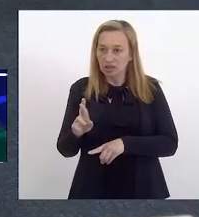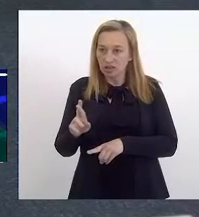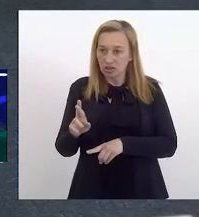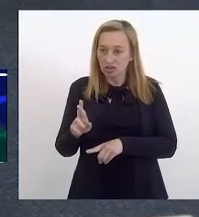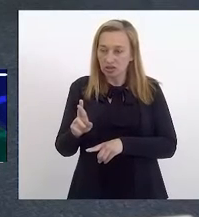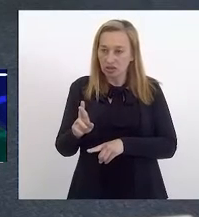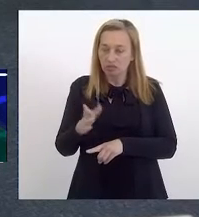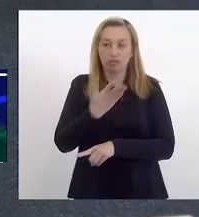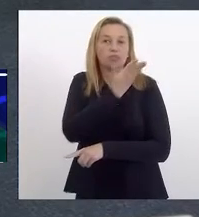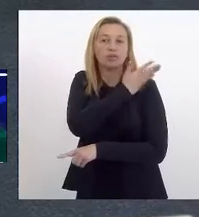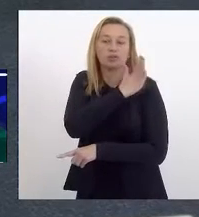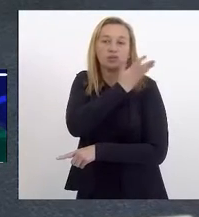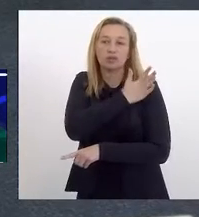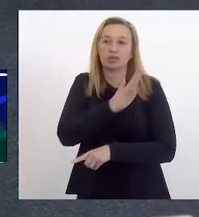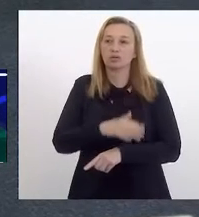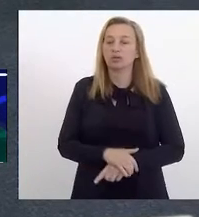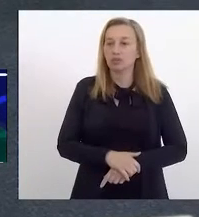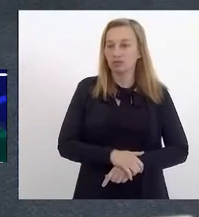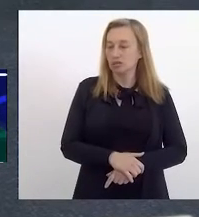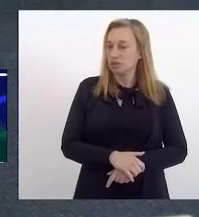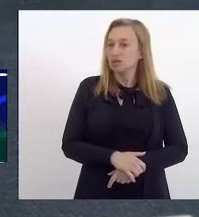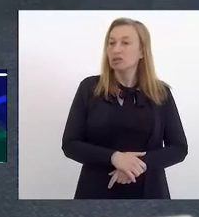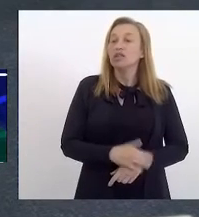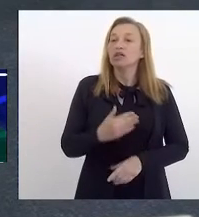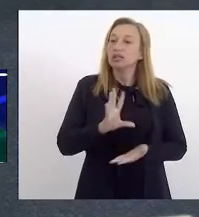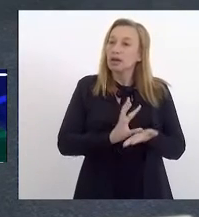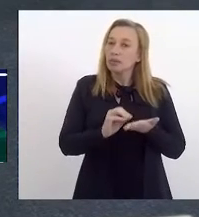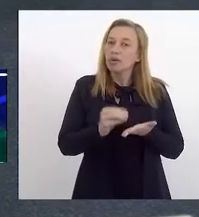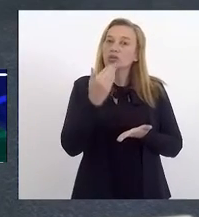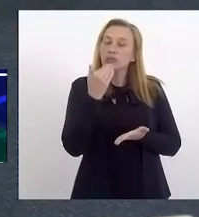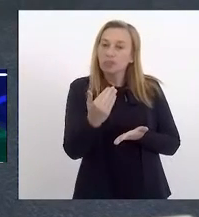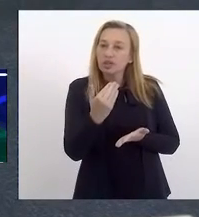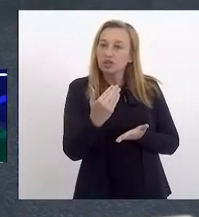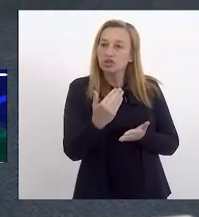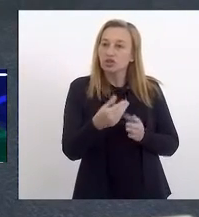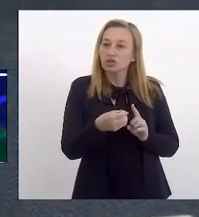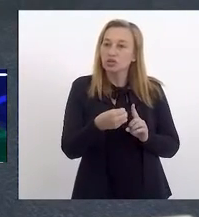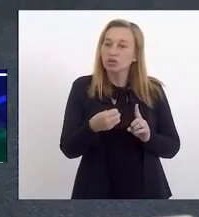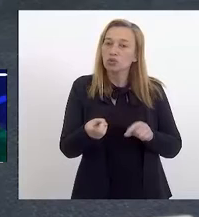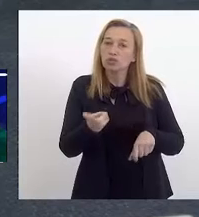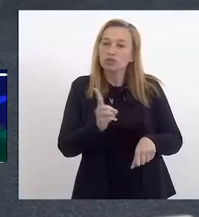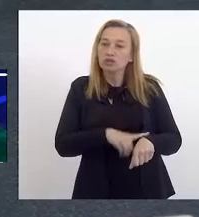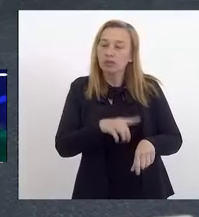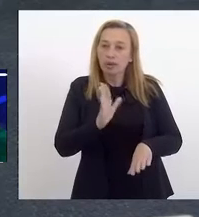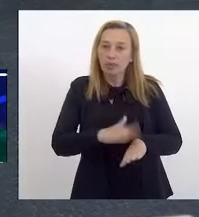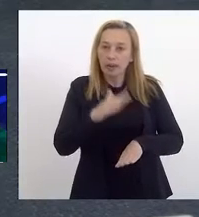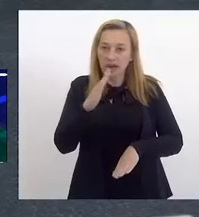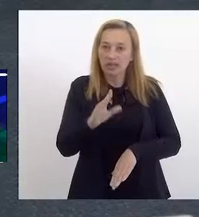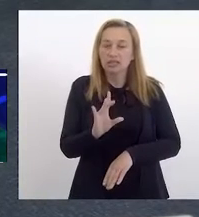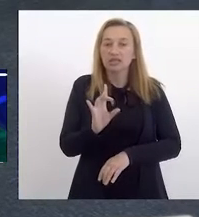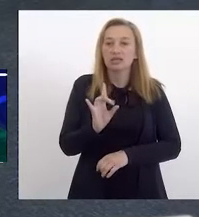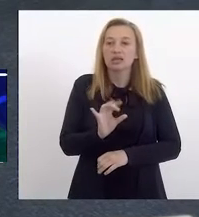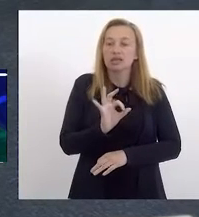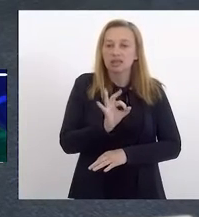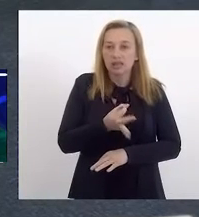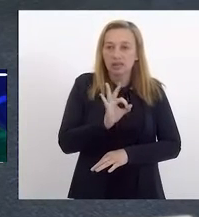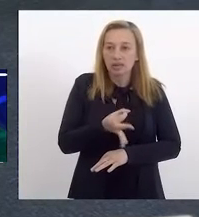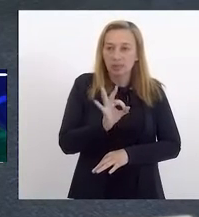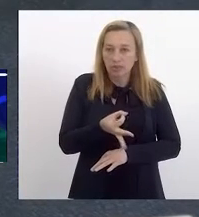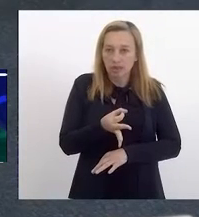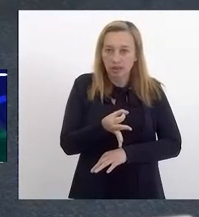nós, na pauta de hoje, inclusive, estamos pedindo uma extensão do prazo única e exclusivamente